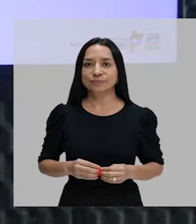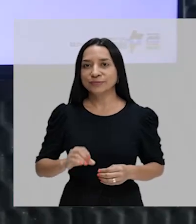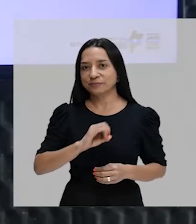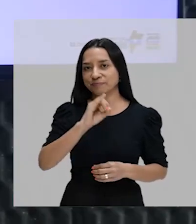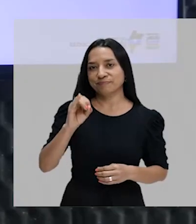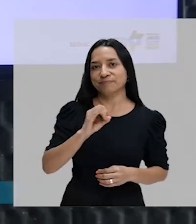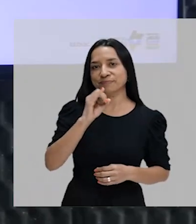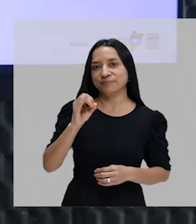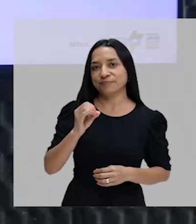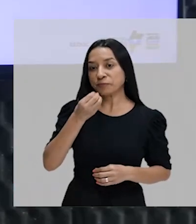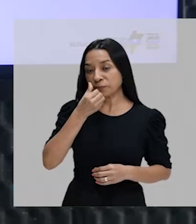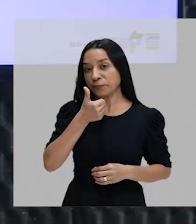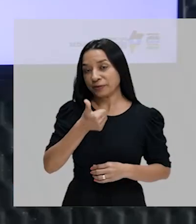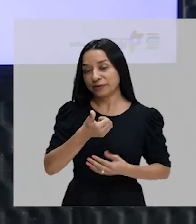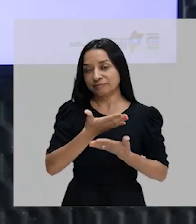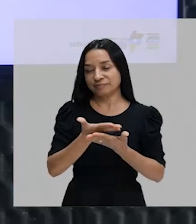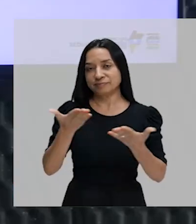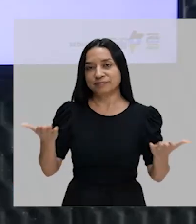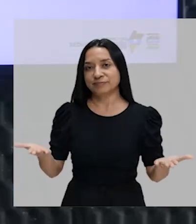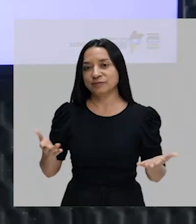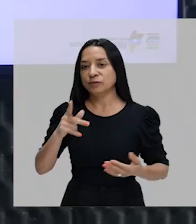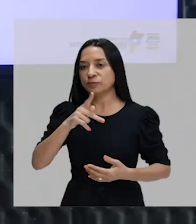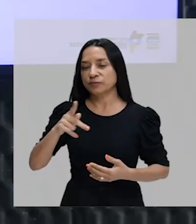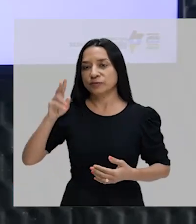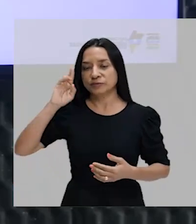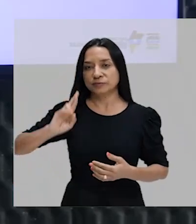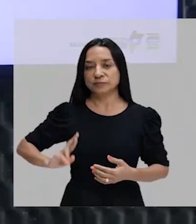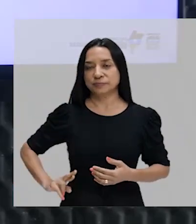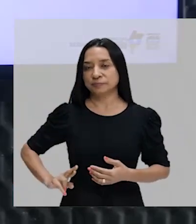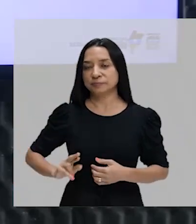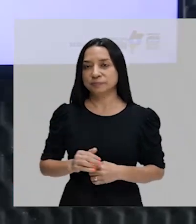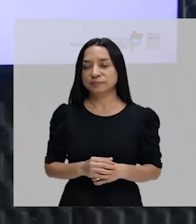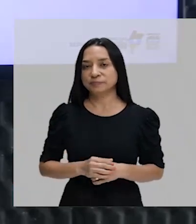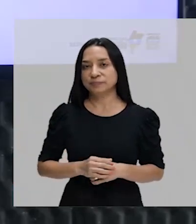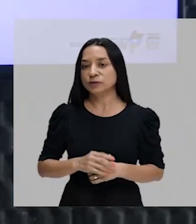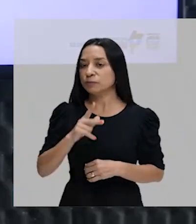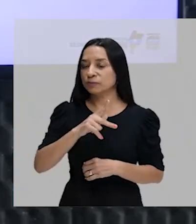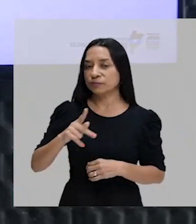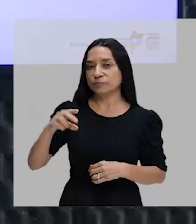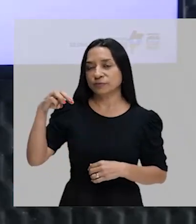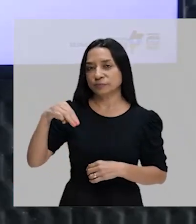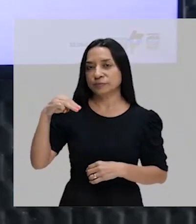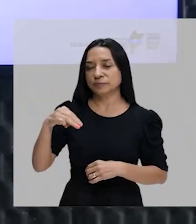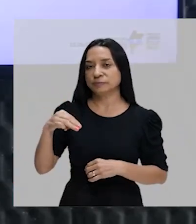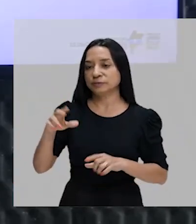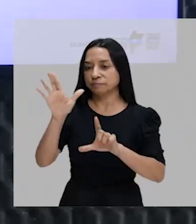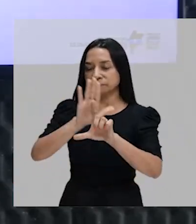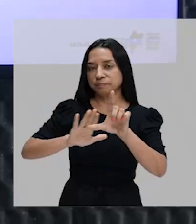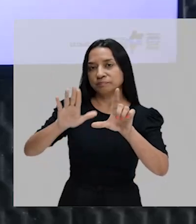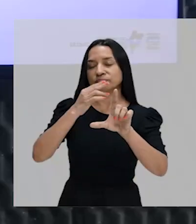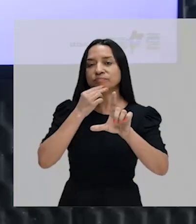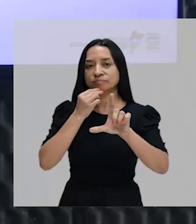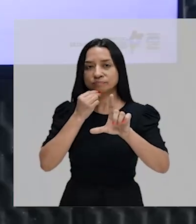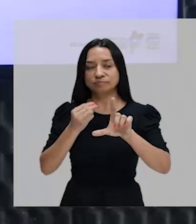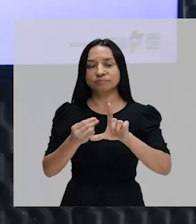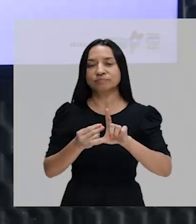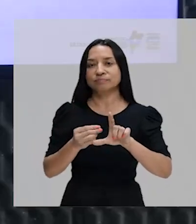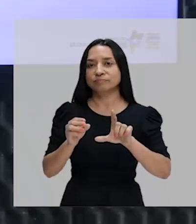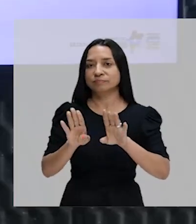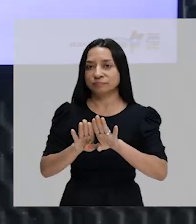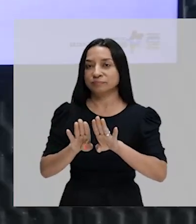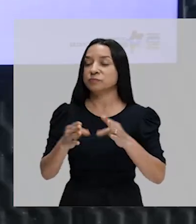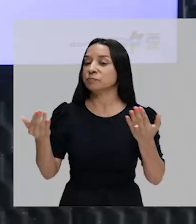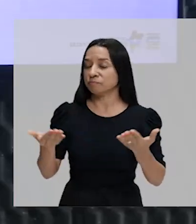E aí, meus amores, tudo bem com vocês? Eu sou a professora Renata Fex, tua professora de matemática da plataforma Gonçalves Dias e